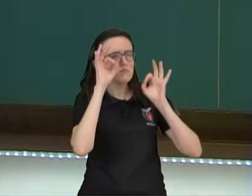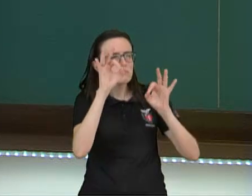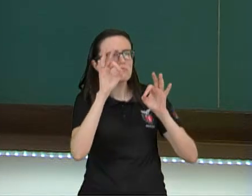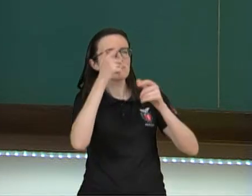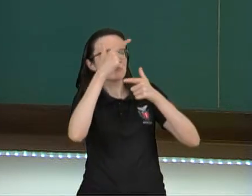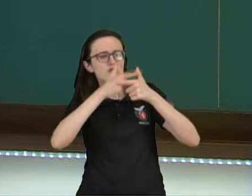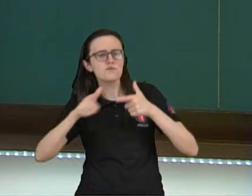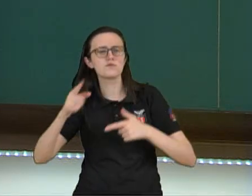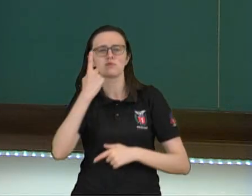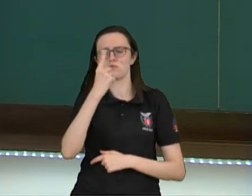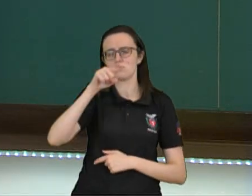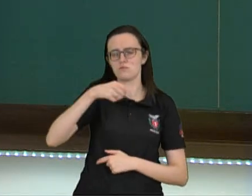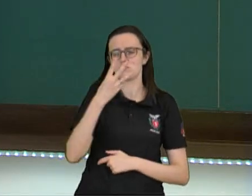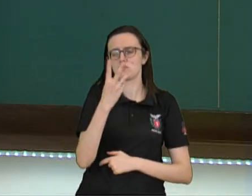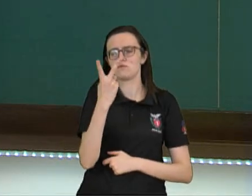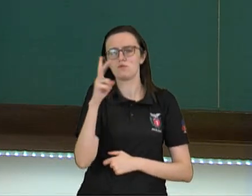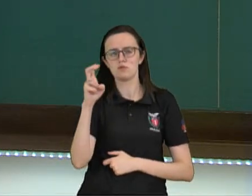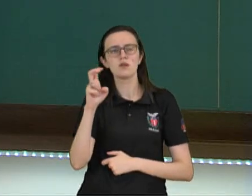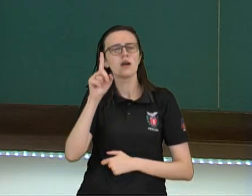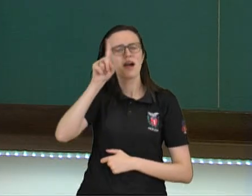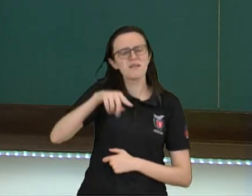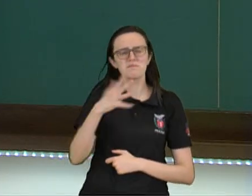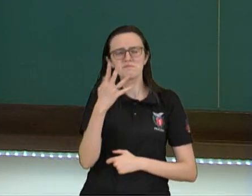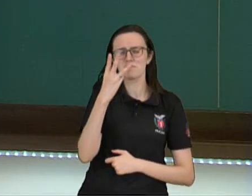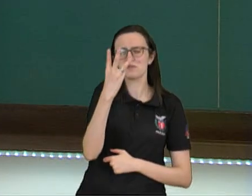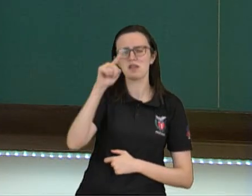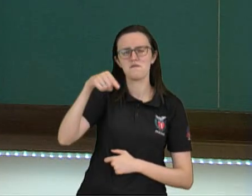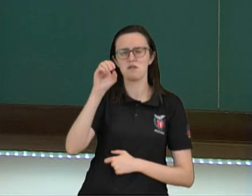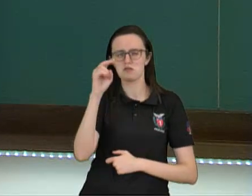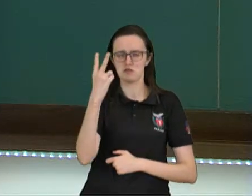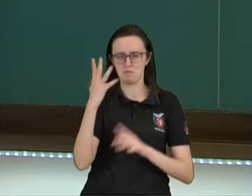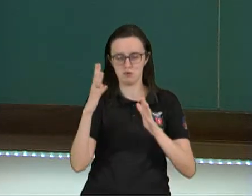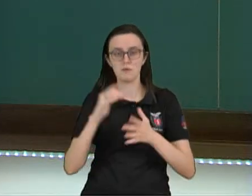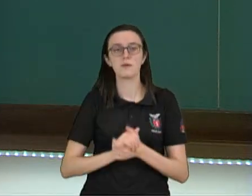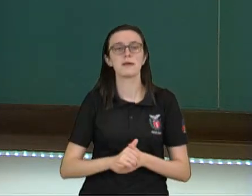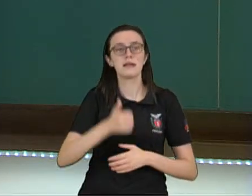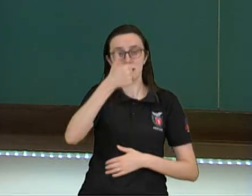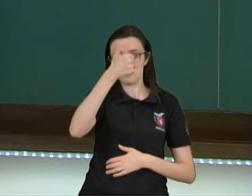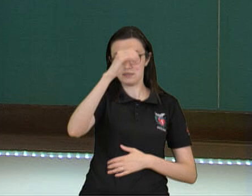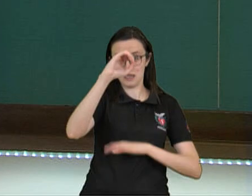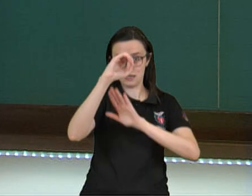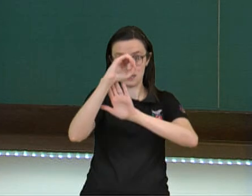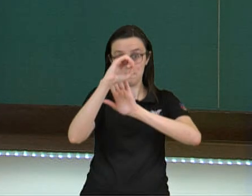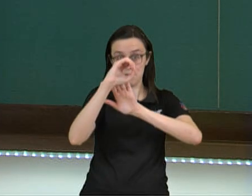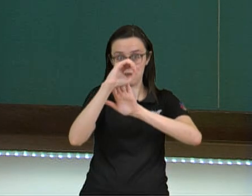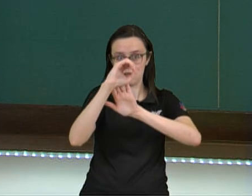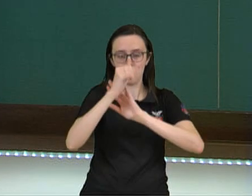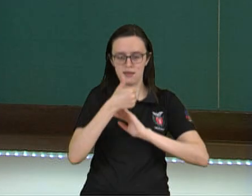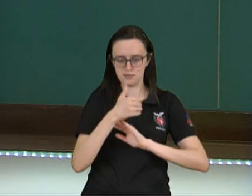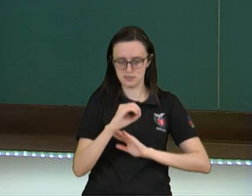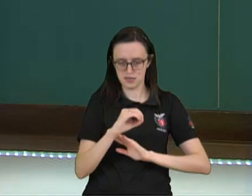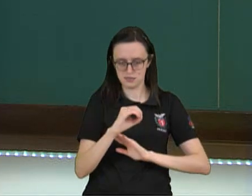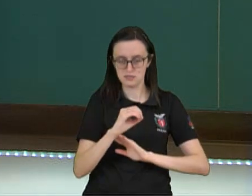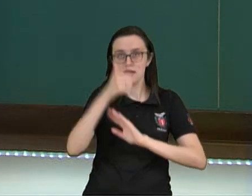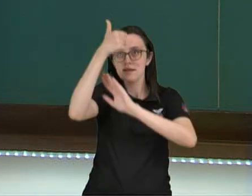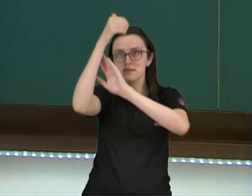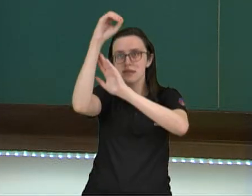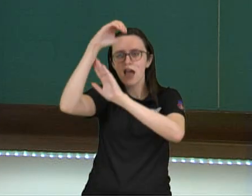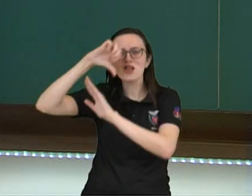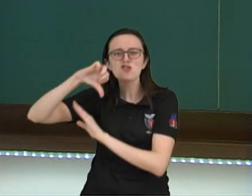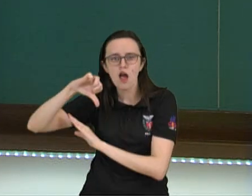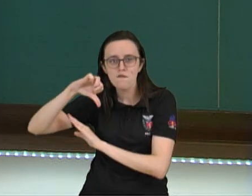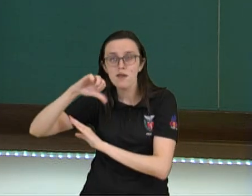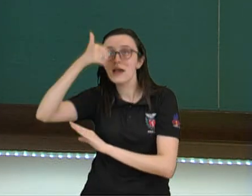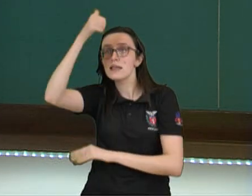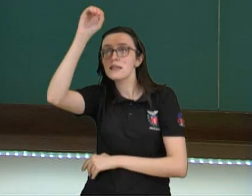3,02 aproximadamente. E a potência? 10 menos 9, porque a gente mantém a base na divisão, né? E subtrai